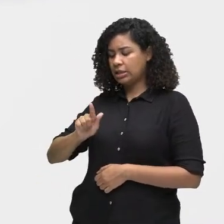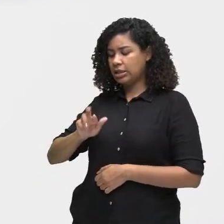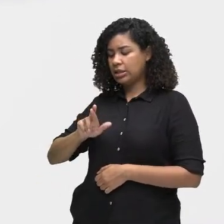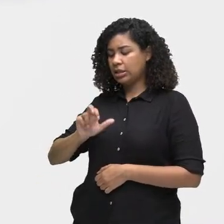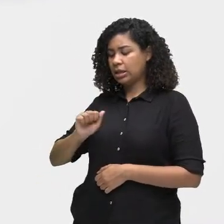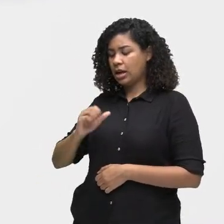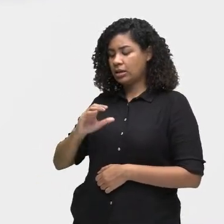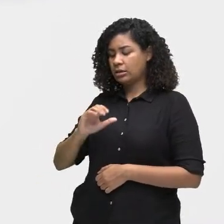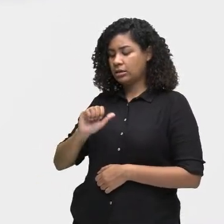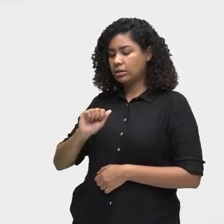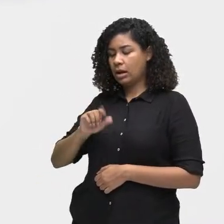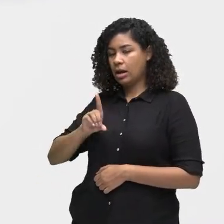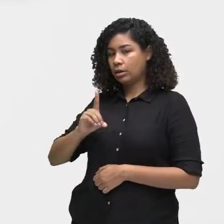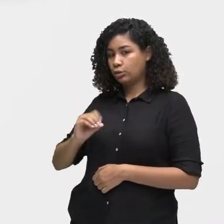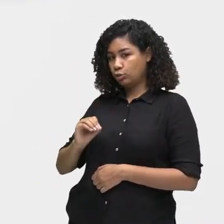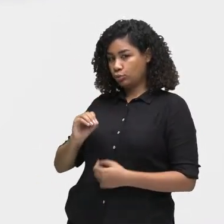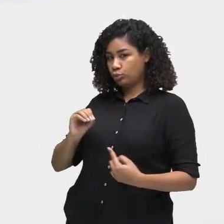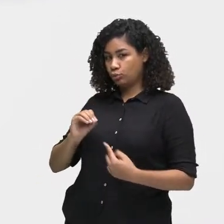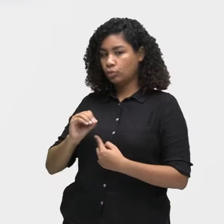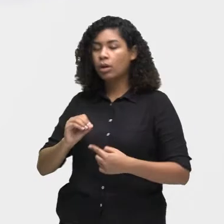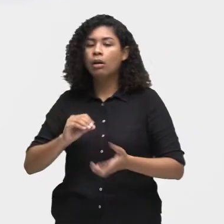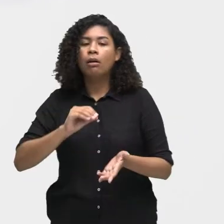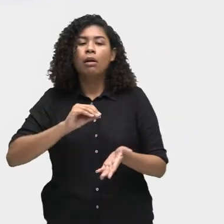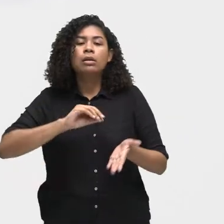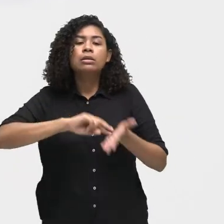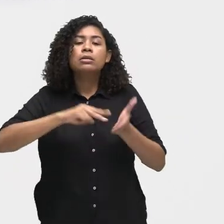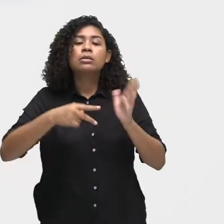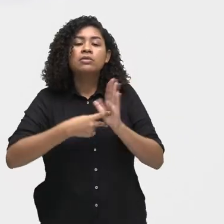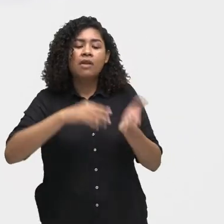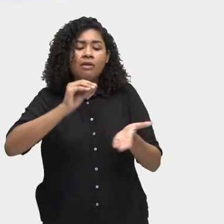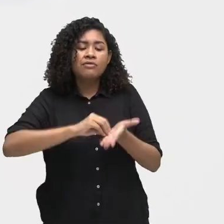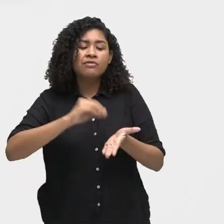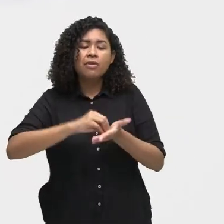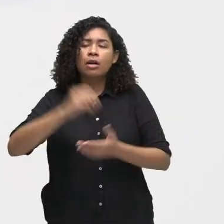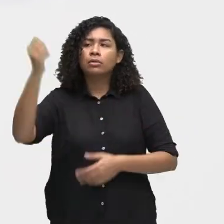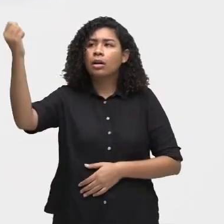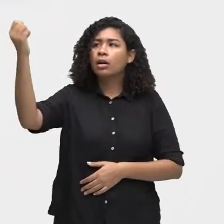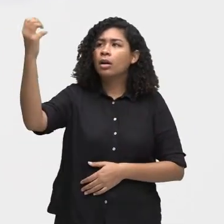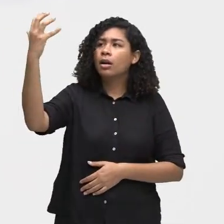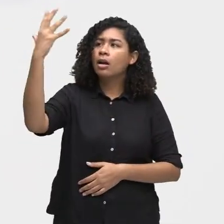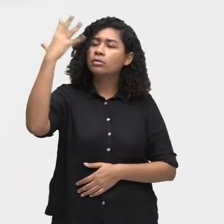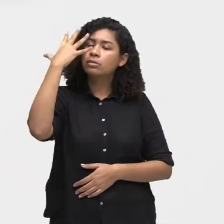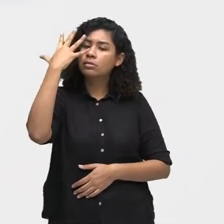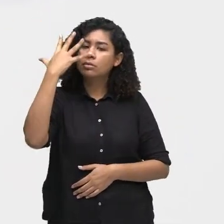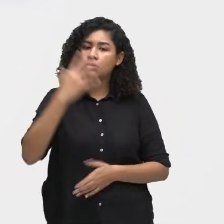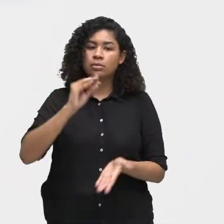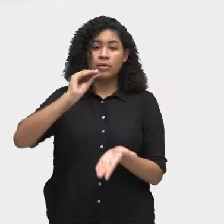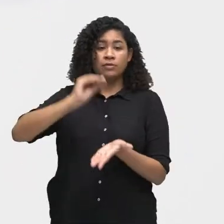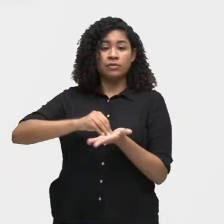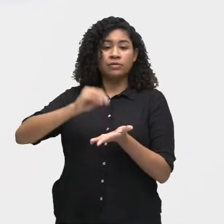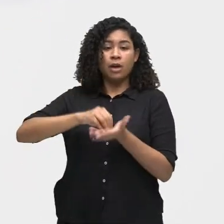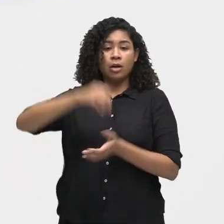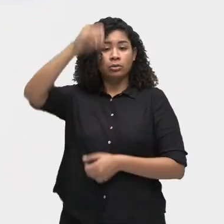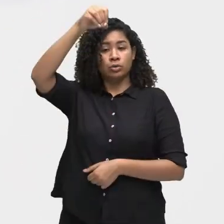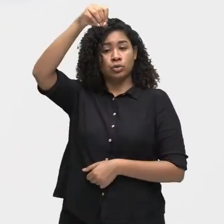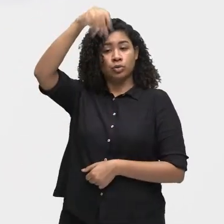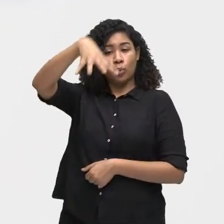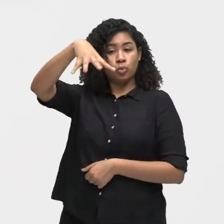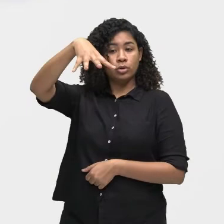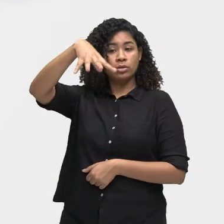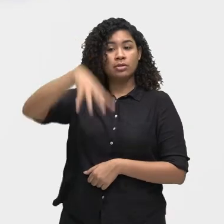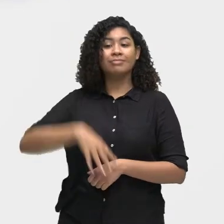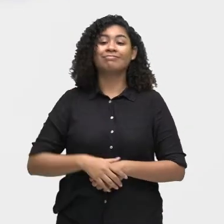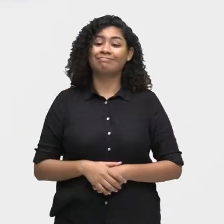de graça, falta de luz, né? Falta de